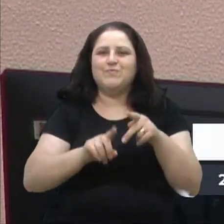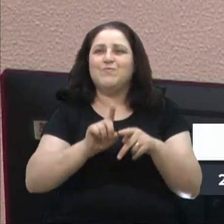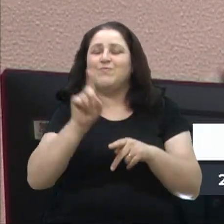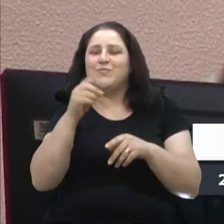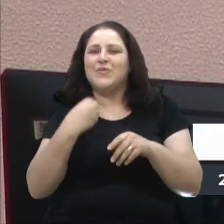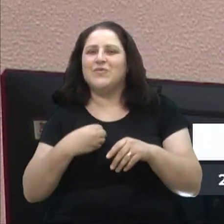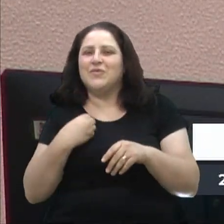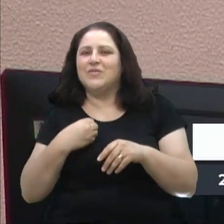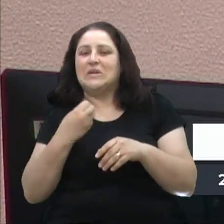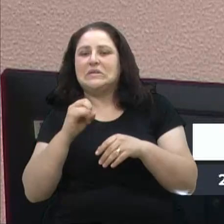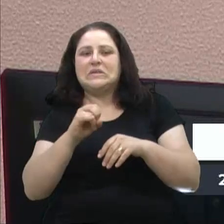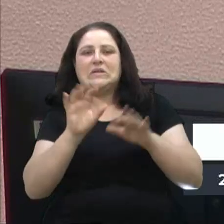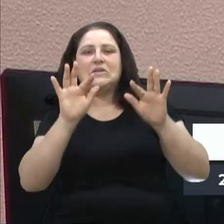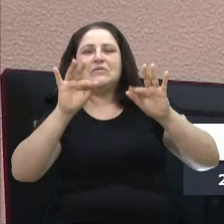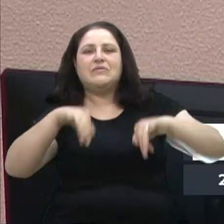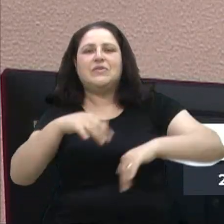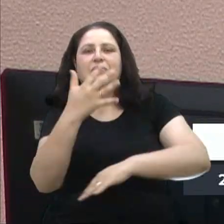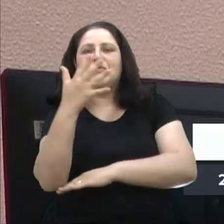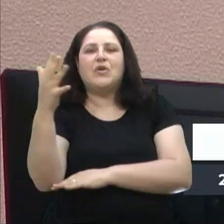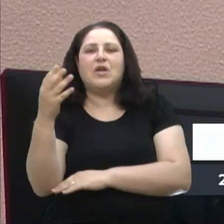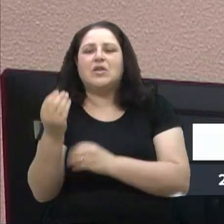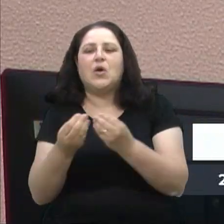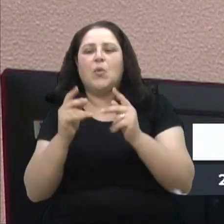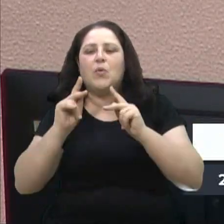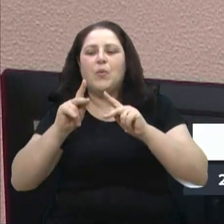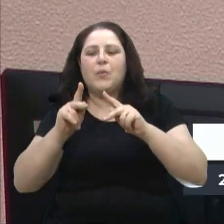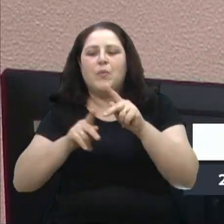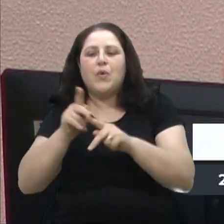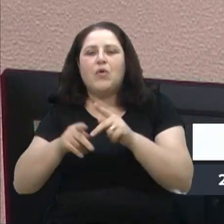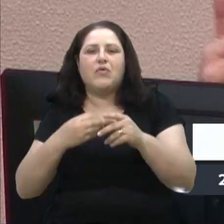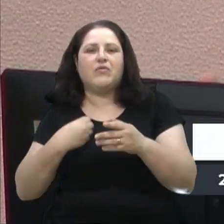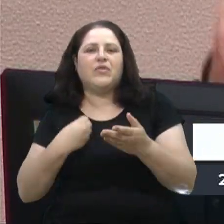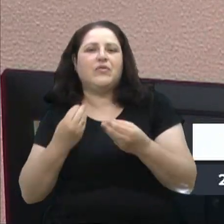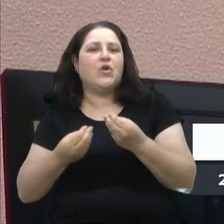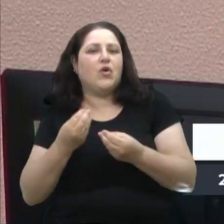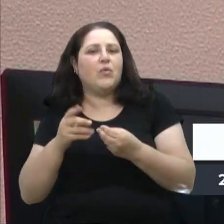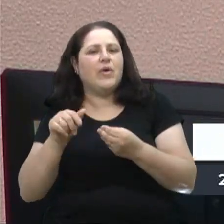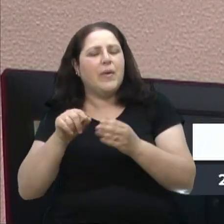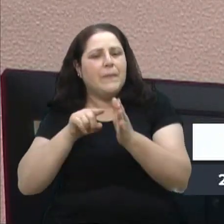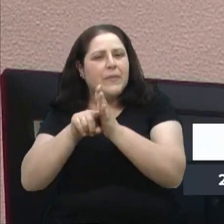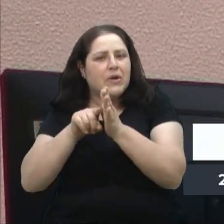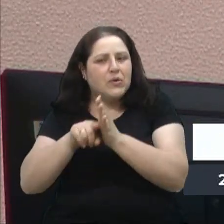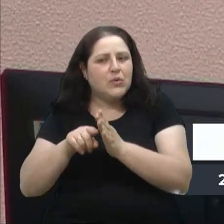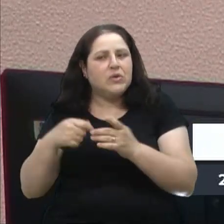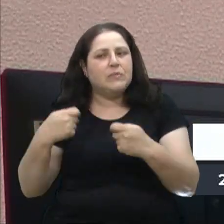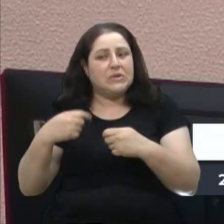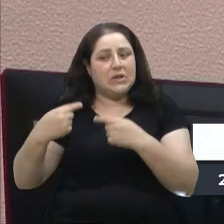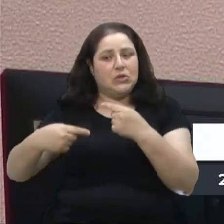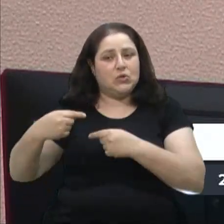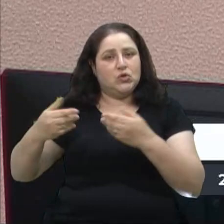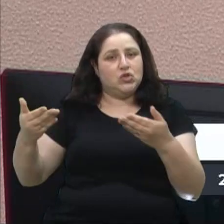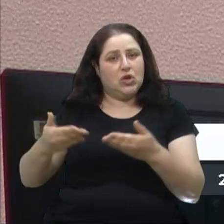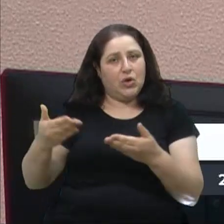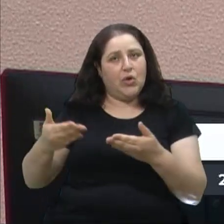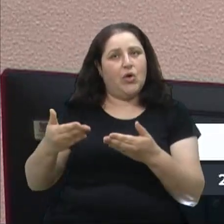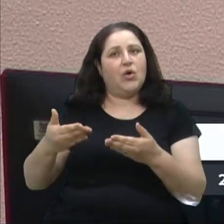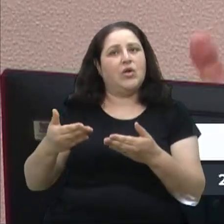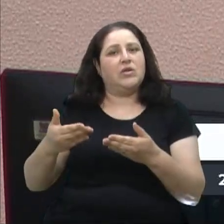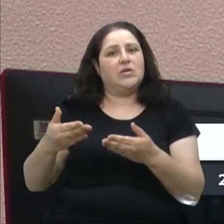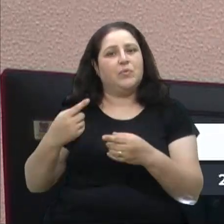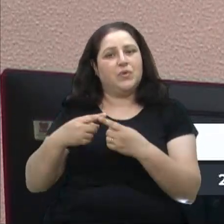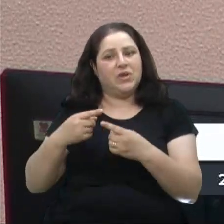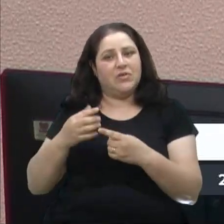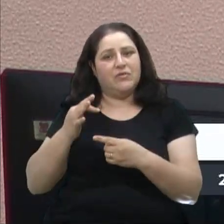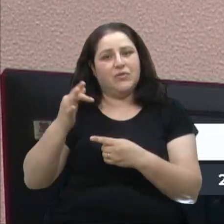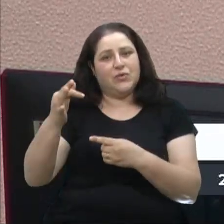do que quando não tiver mais floresta? Então, são questões que a gente tem que discutir agora, até porque a gente vai